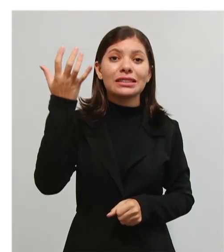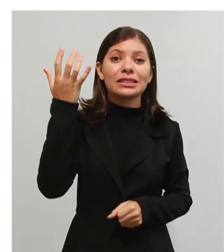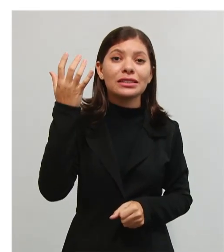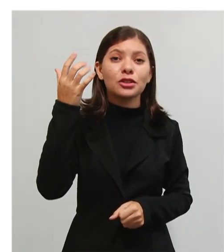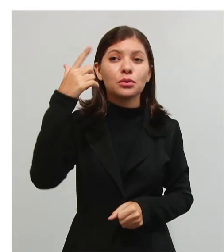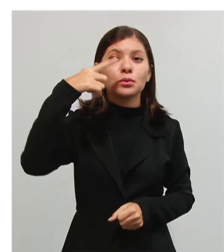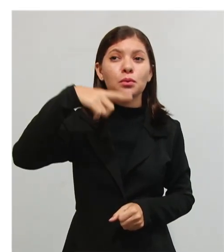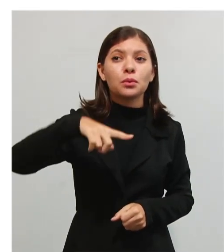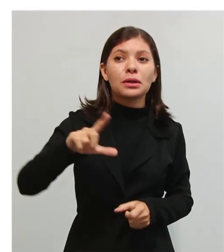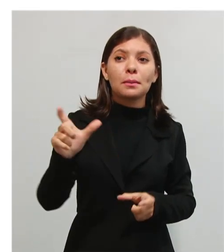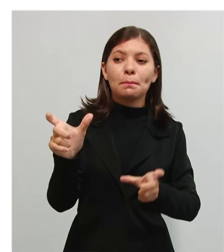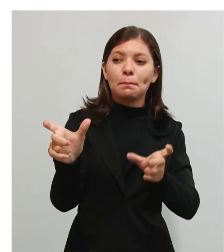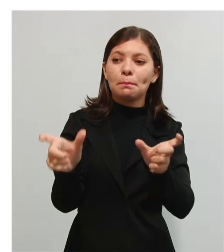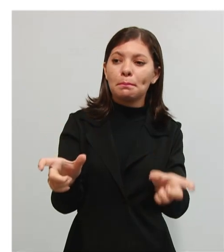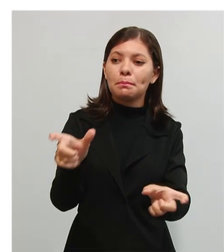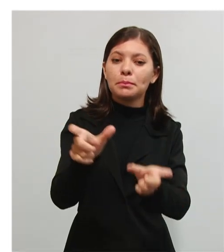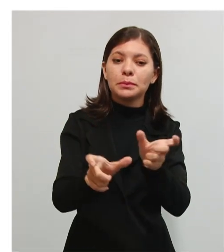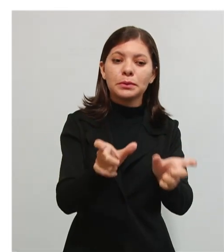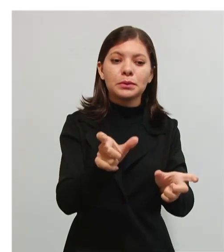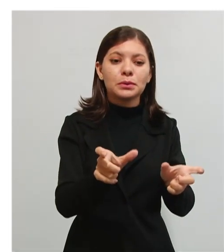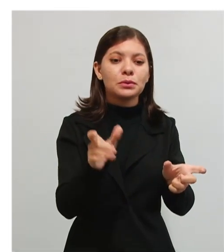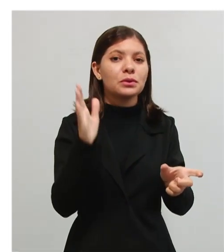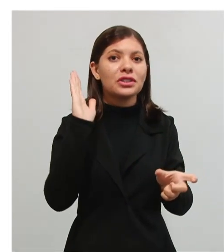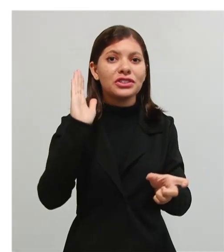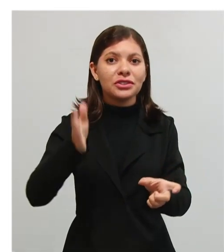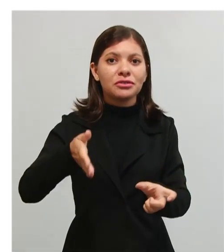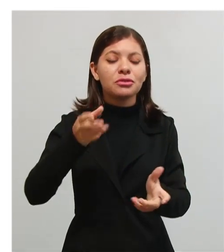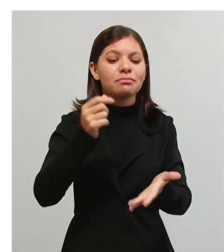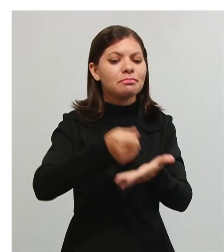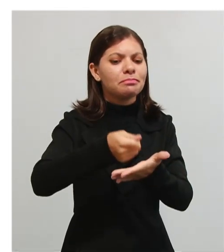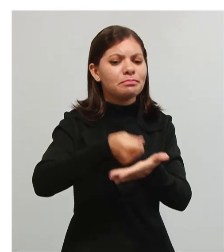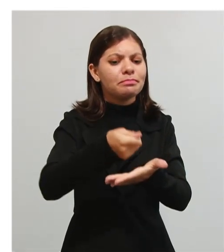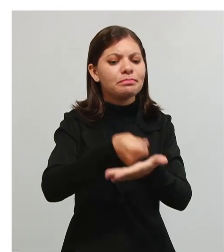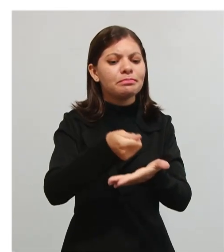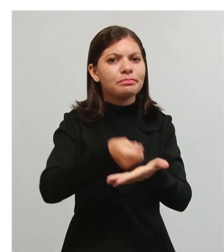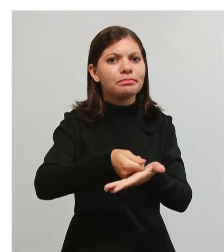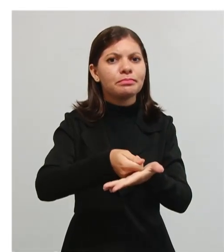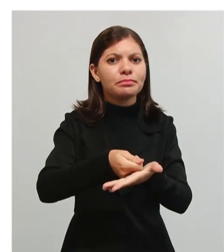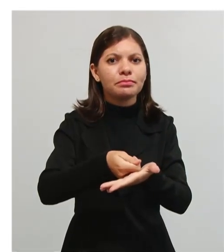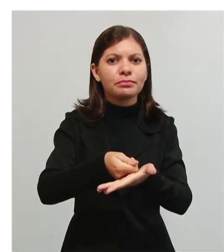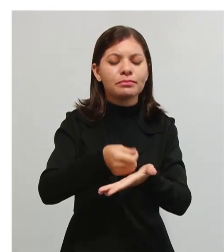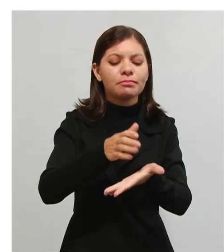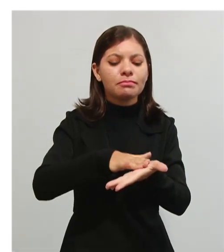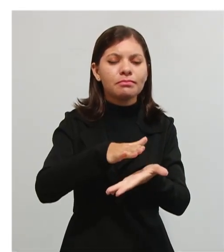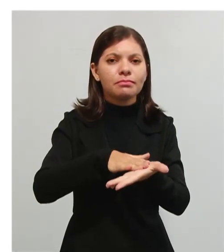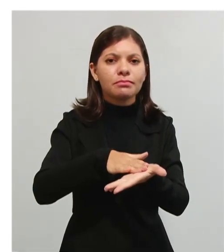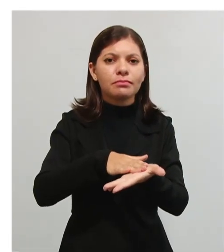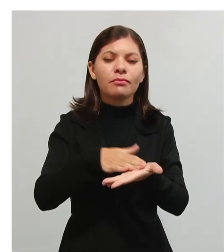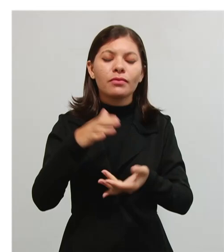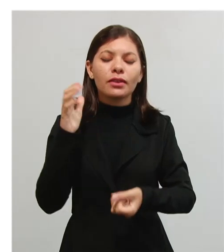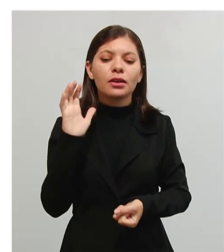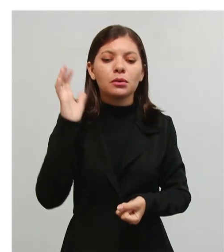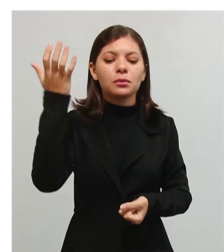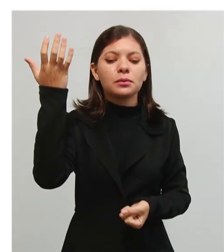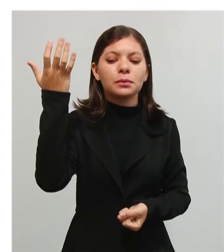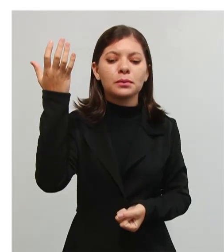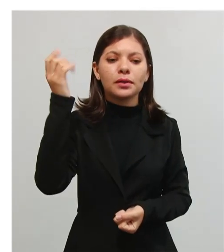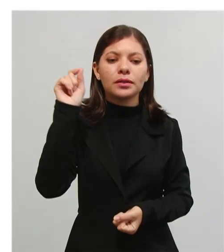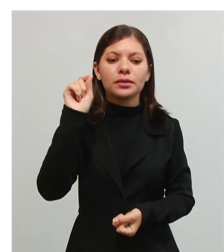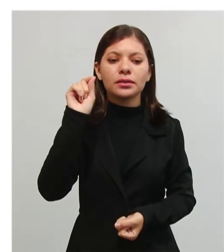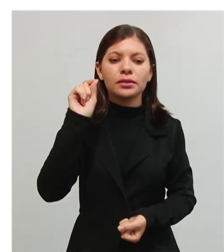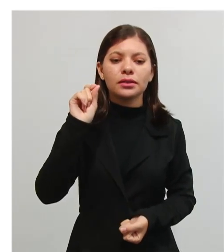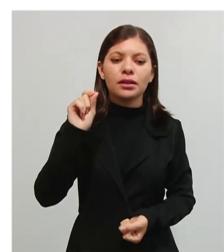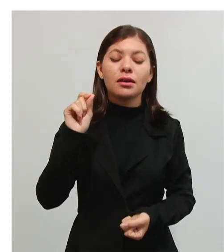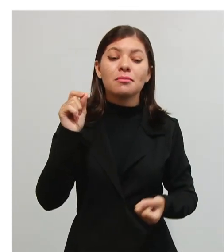uma outra pessoa, você já viu essa pessoa então sendo cobrada. Não é verdade? Então isso acontece